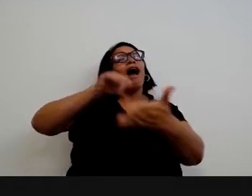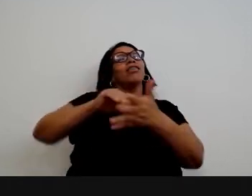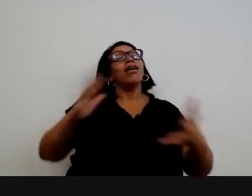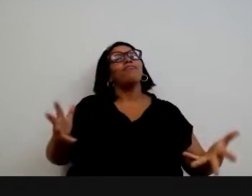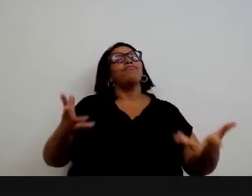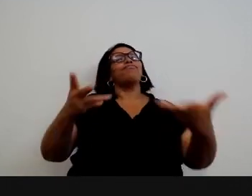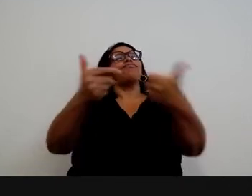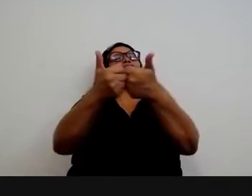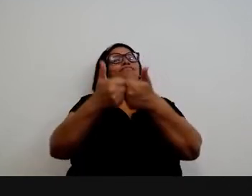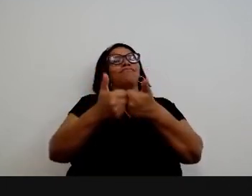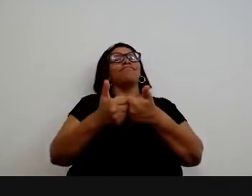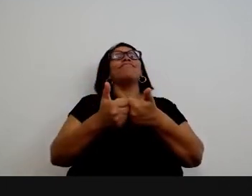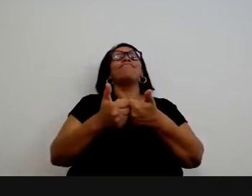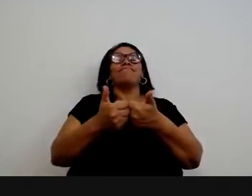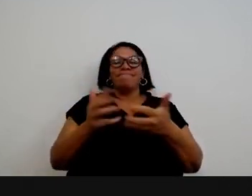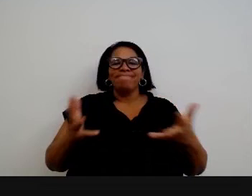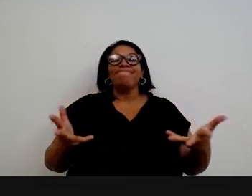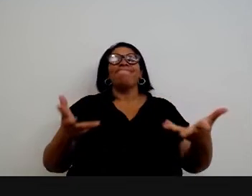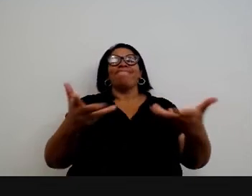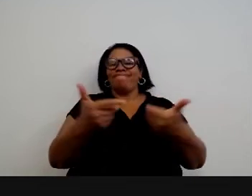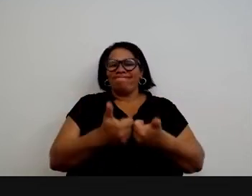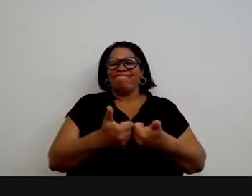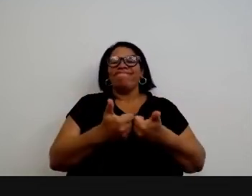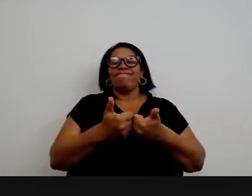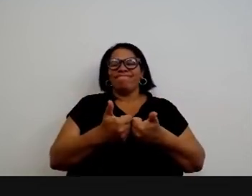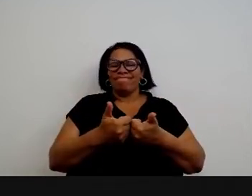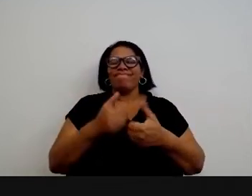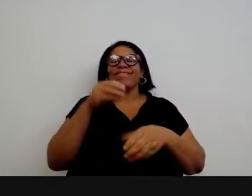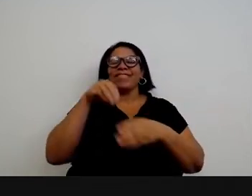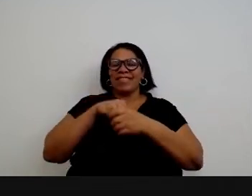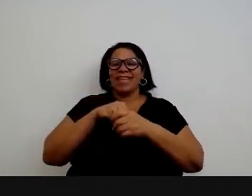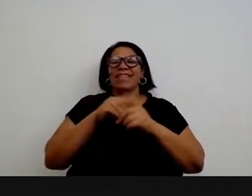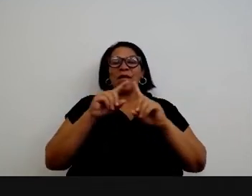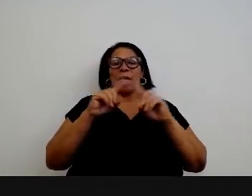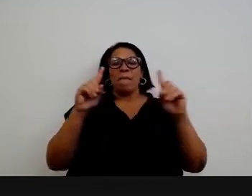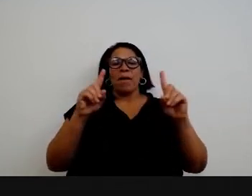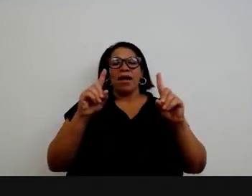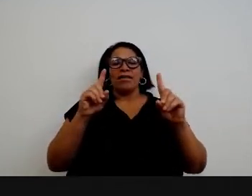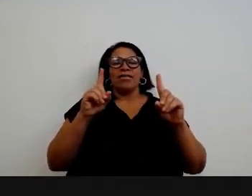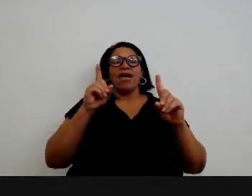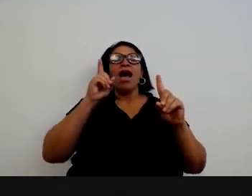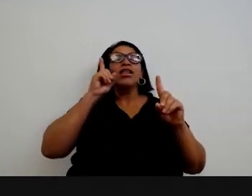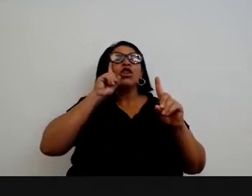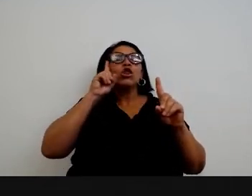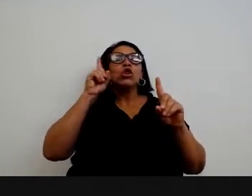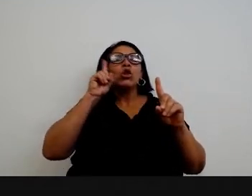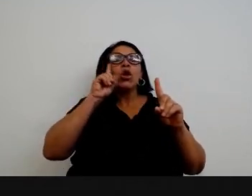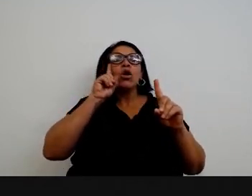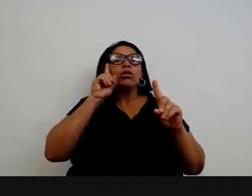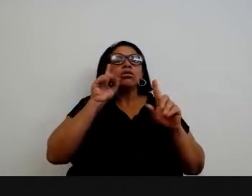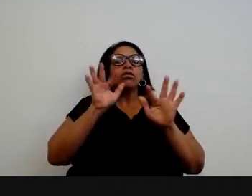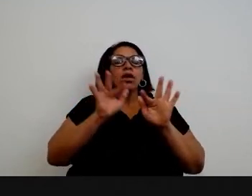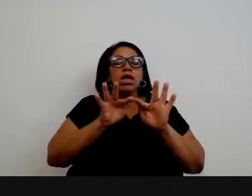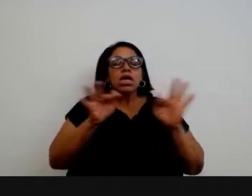também tem essa dimensão do extraordinário nele, né? Mas essas pequenas